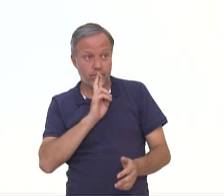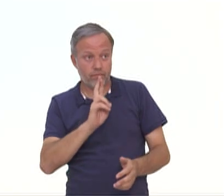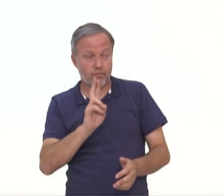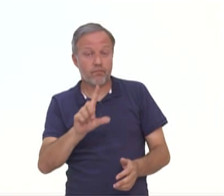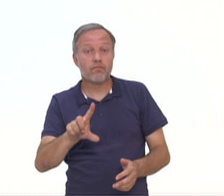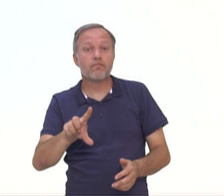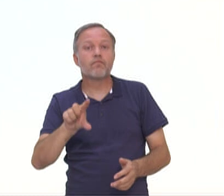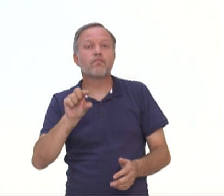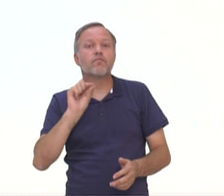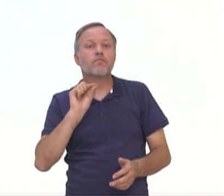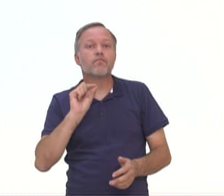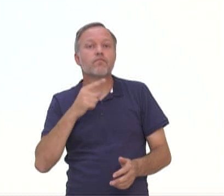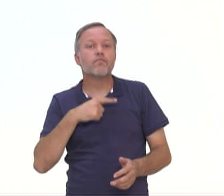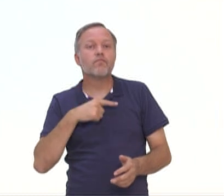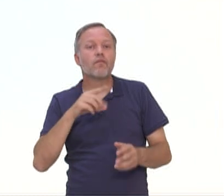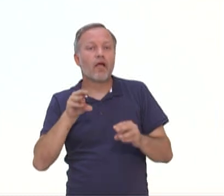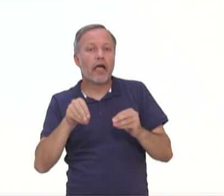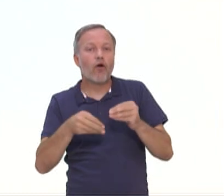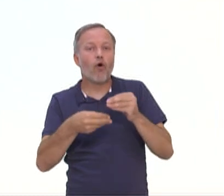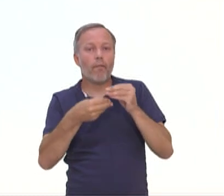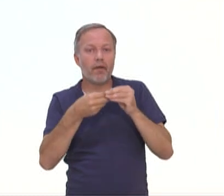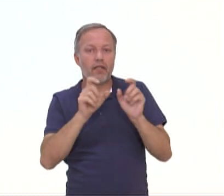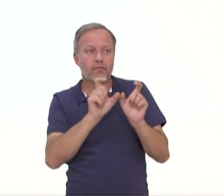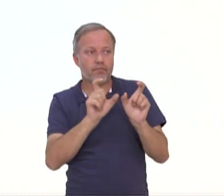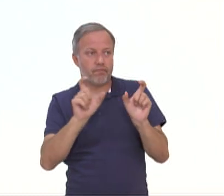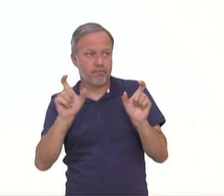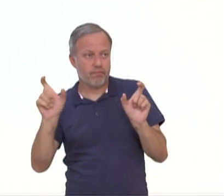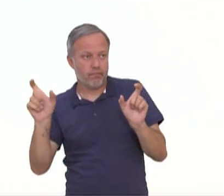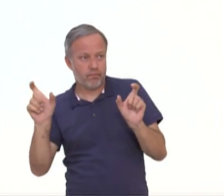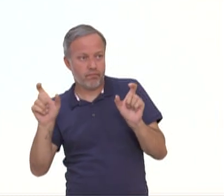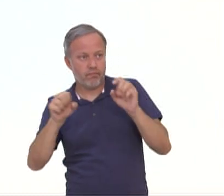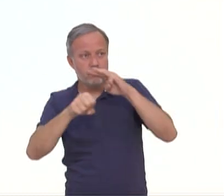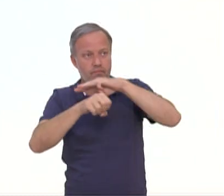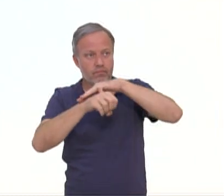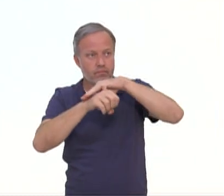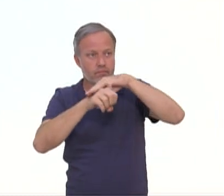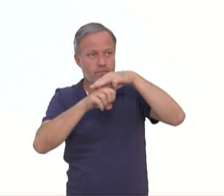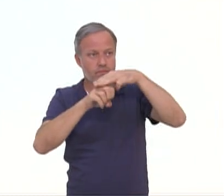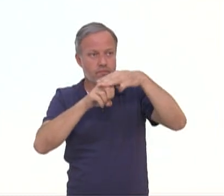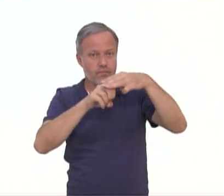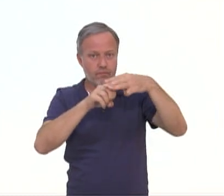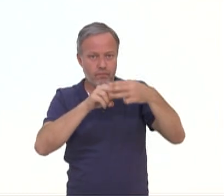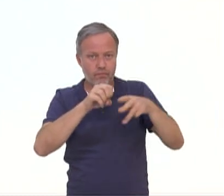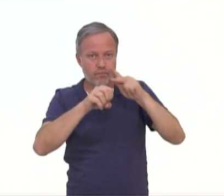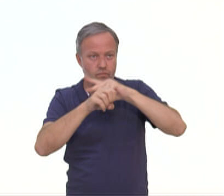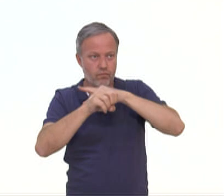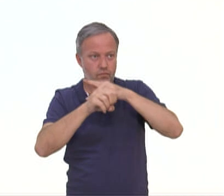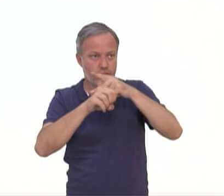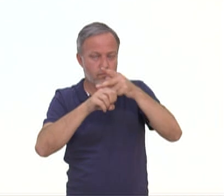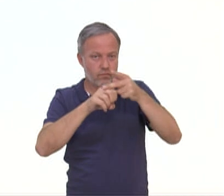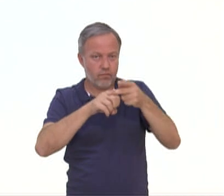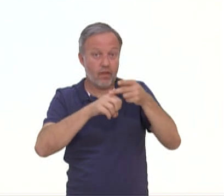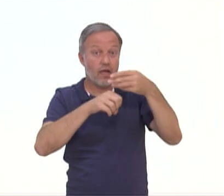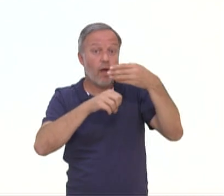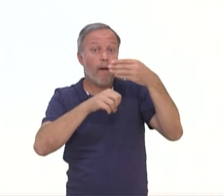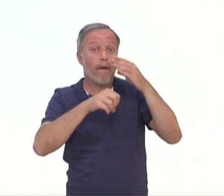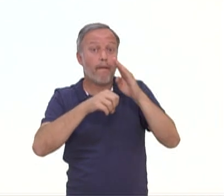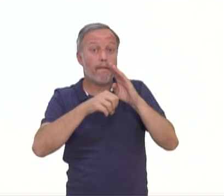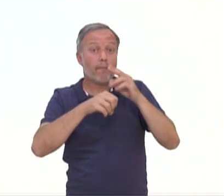marcar a alternativa que completa melhor a frase a seguir. A membrana plasmática é constituída por uma